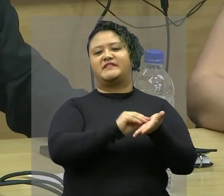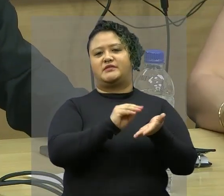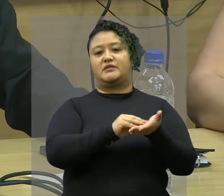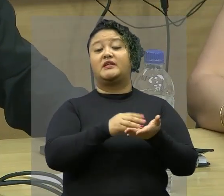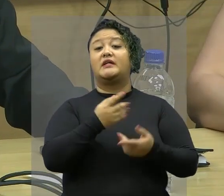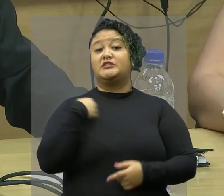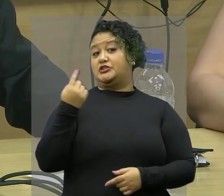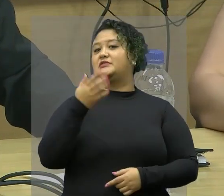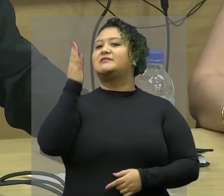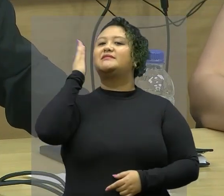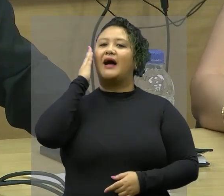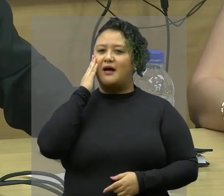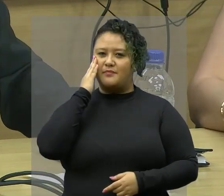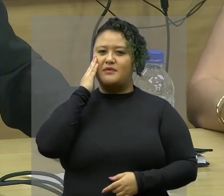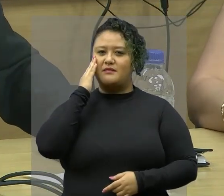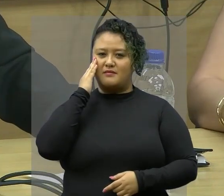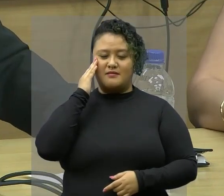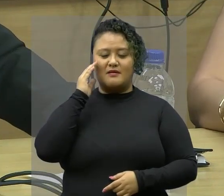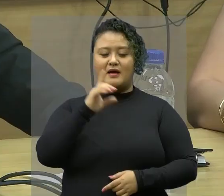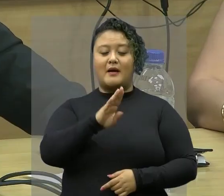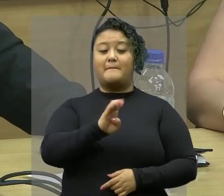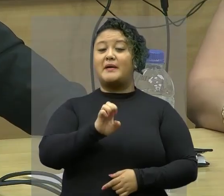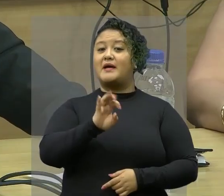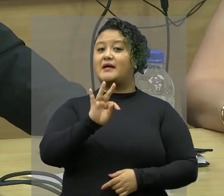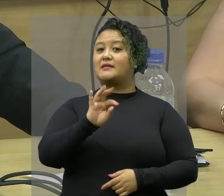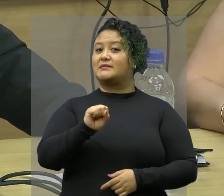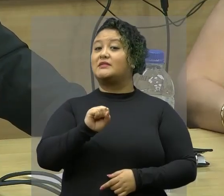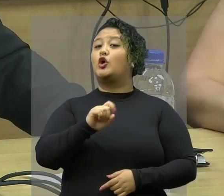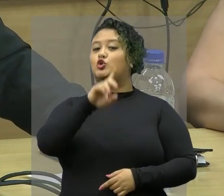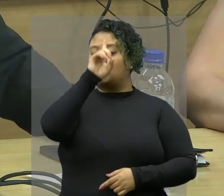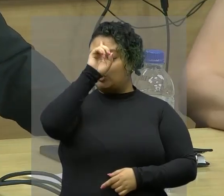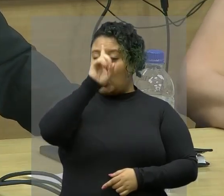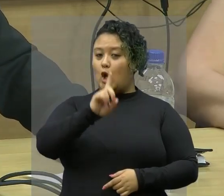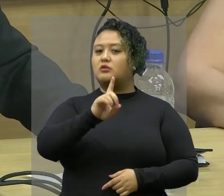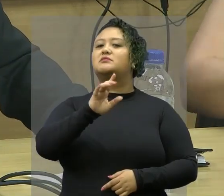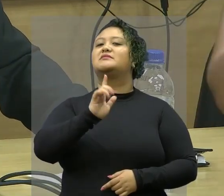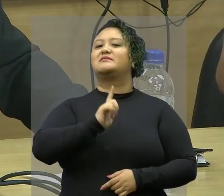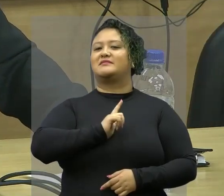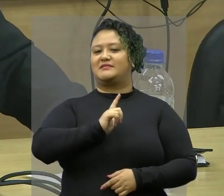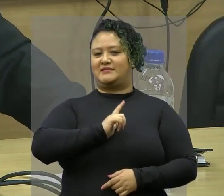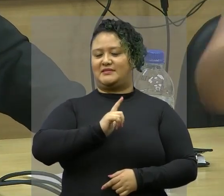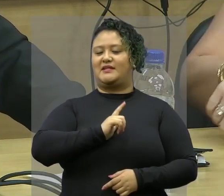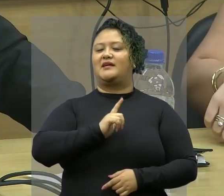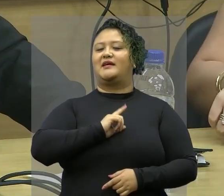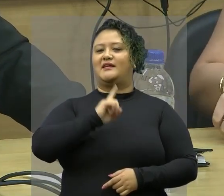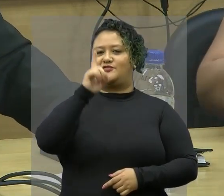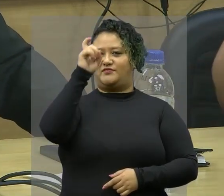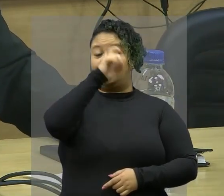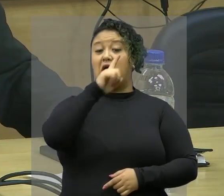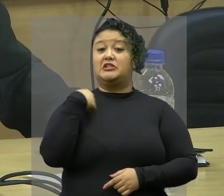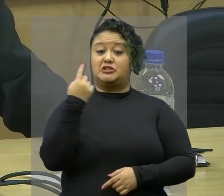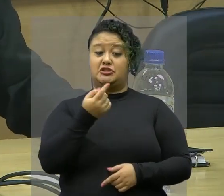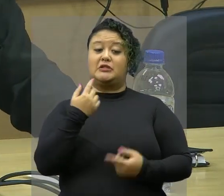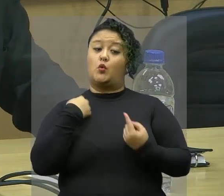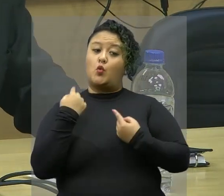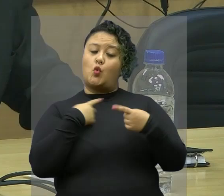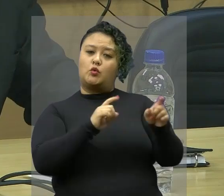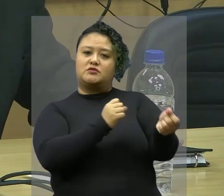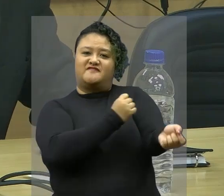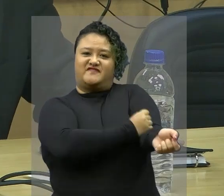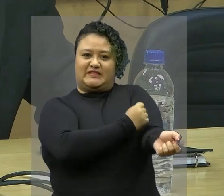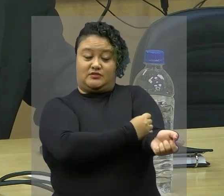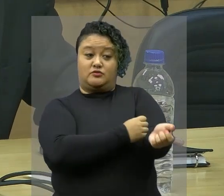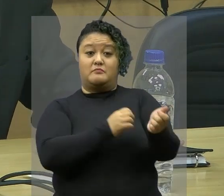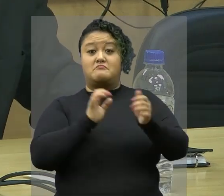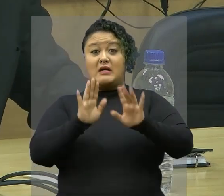os donos das bets também têm um lobby muito grande. A gente está lutando não só com o vício, mas com quem faz com que o